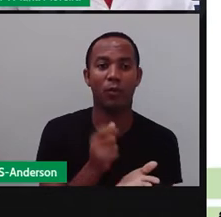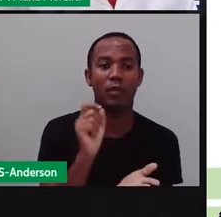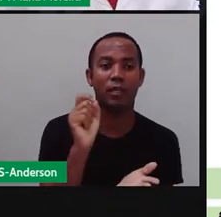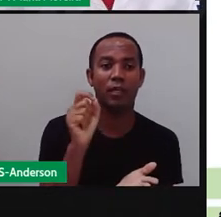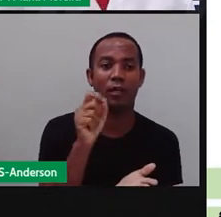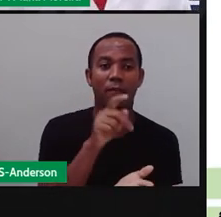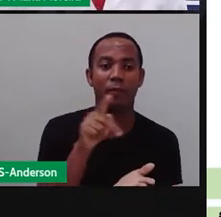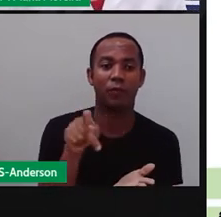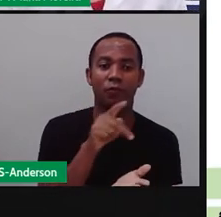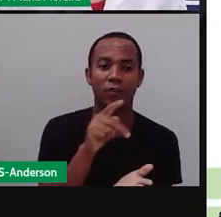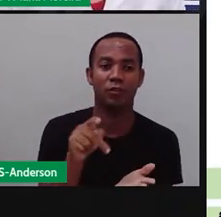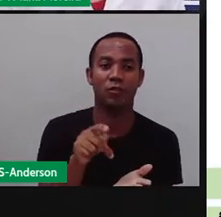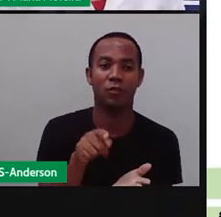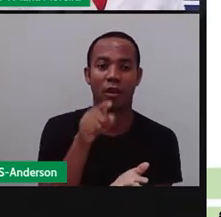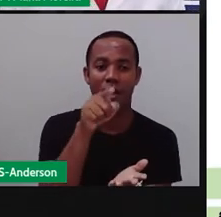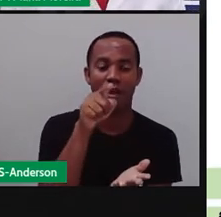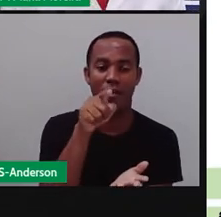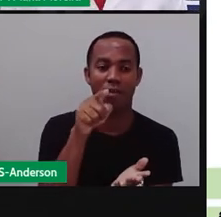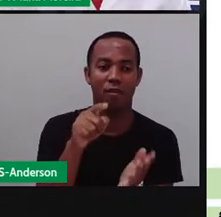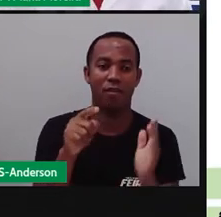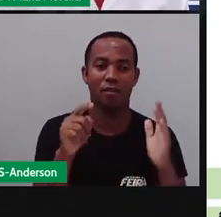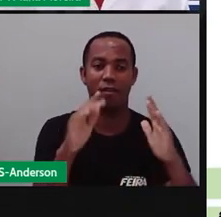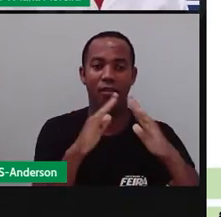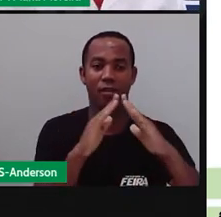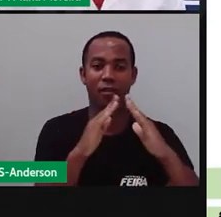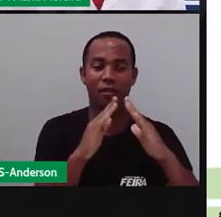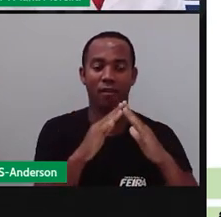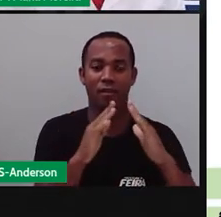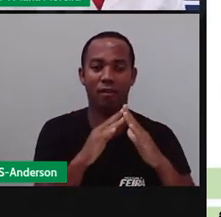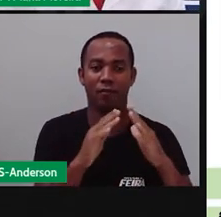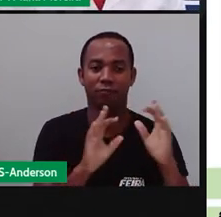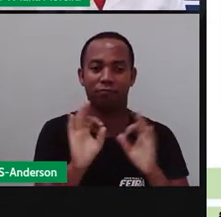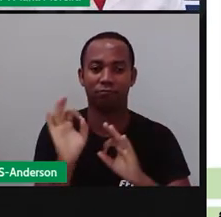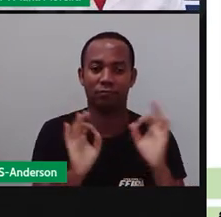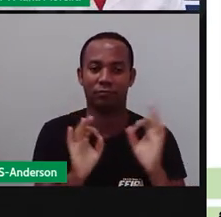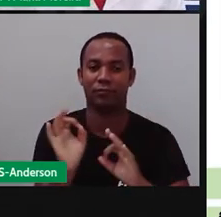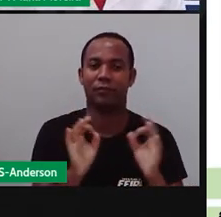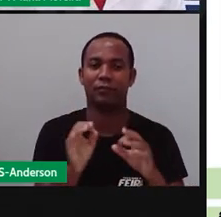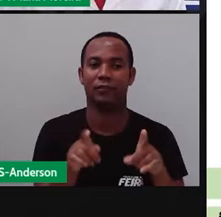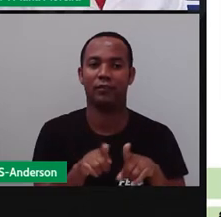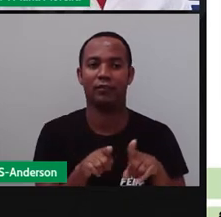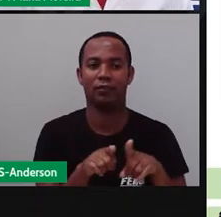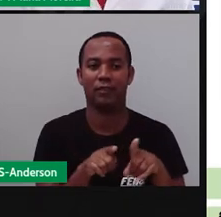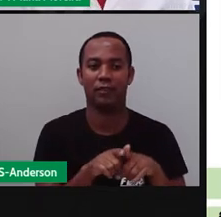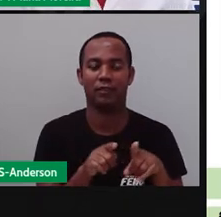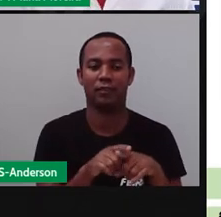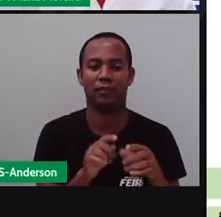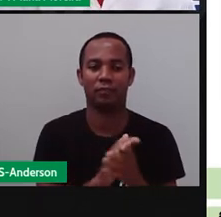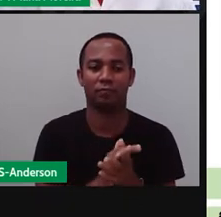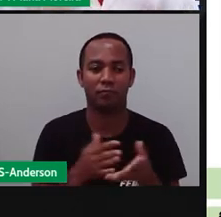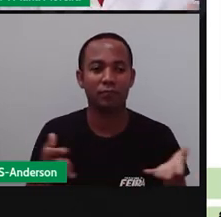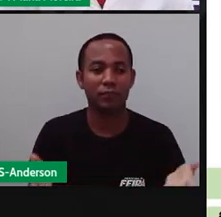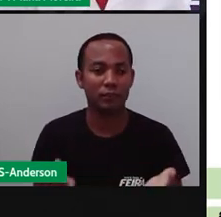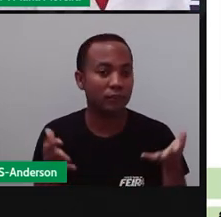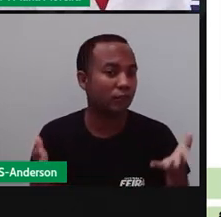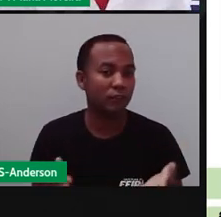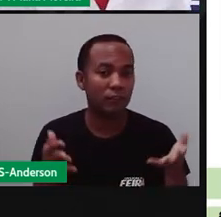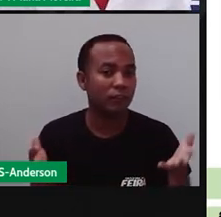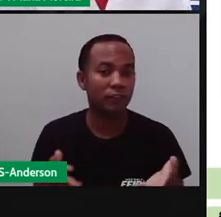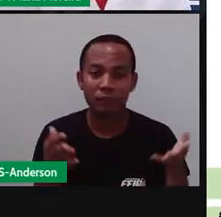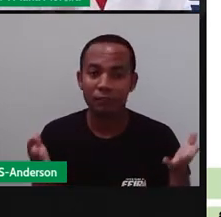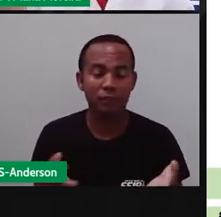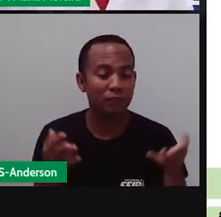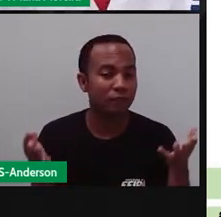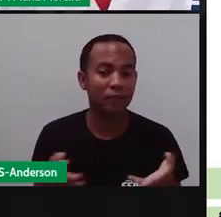Dos professores que estão aí também nos apoiando nessa jornada aí, que não